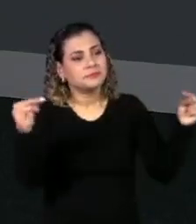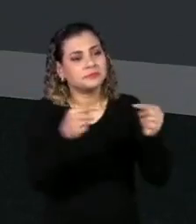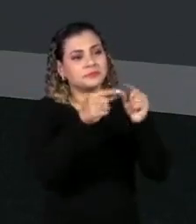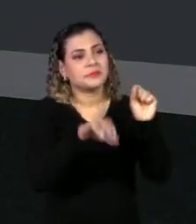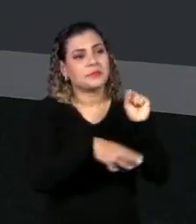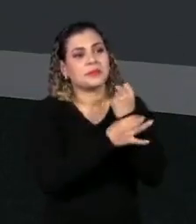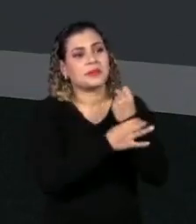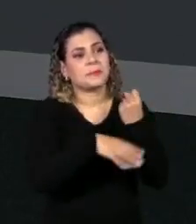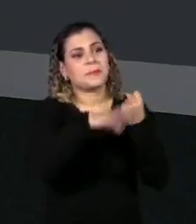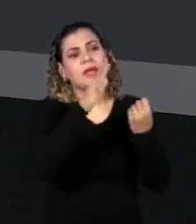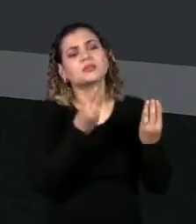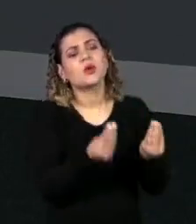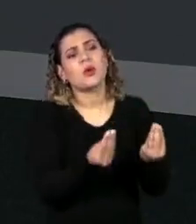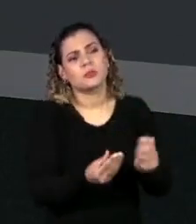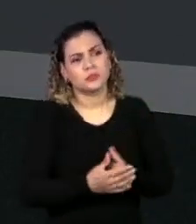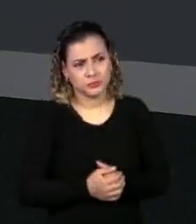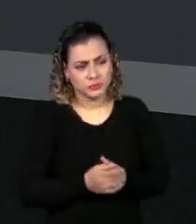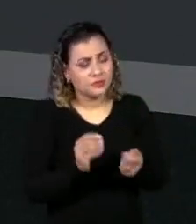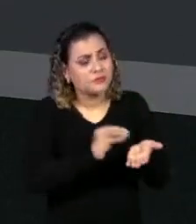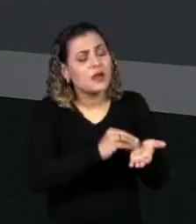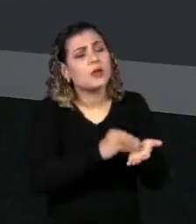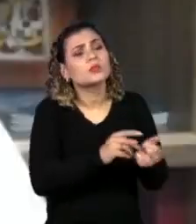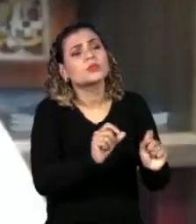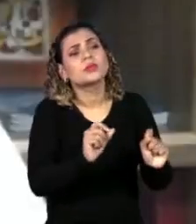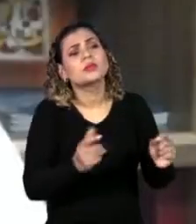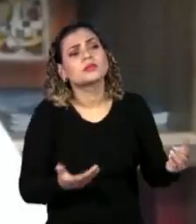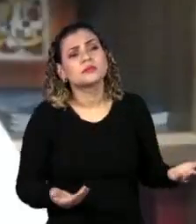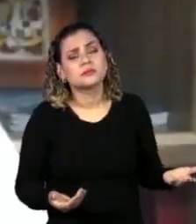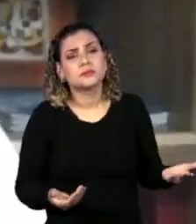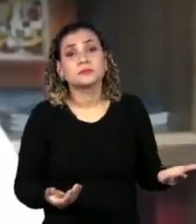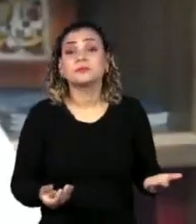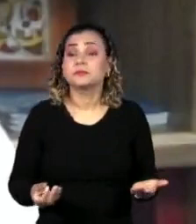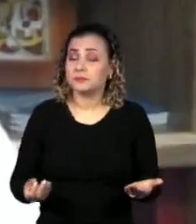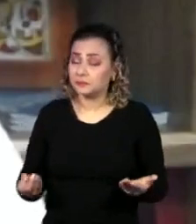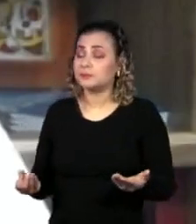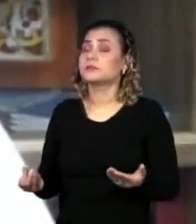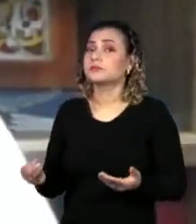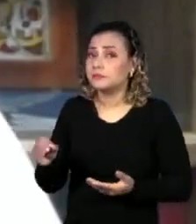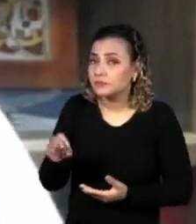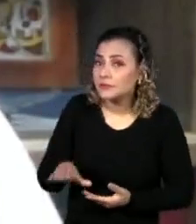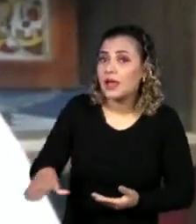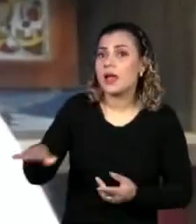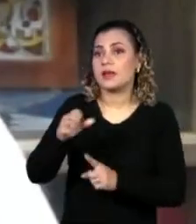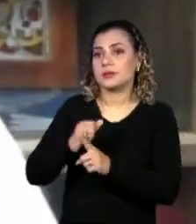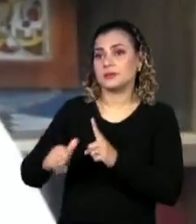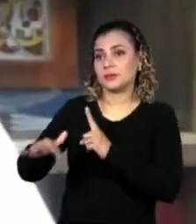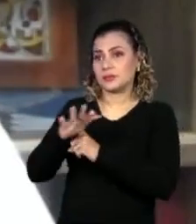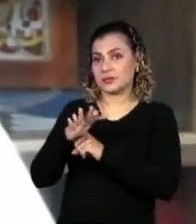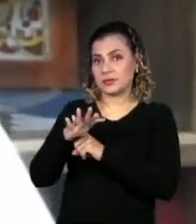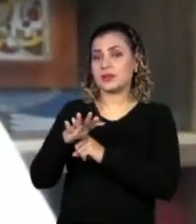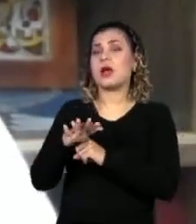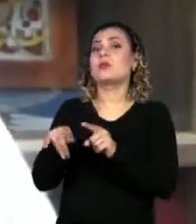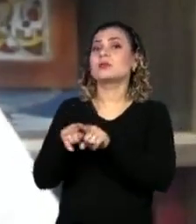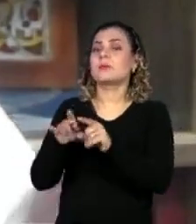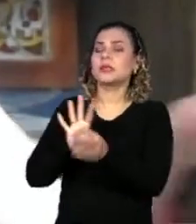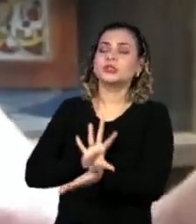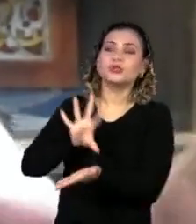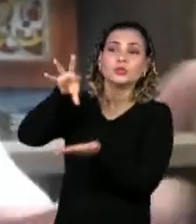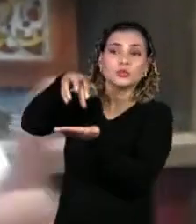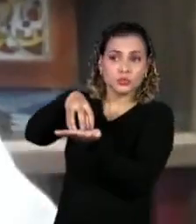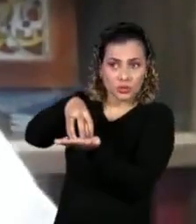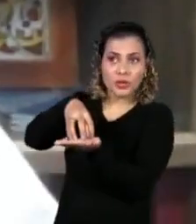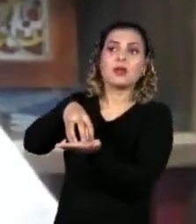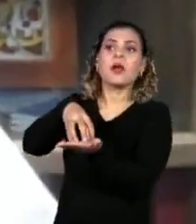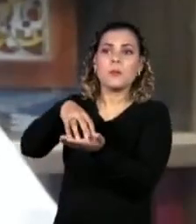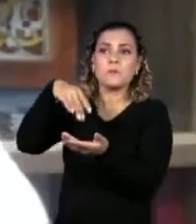segura possível? O que falta para isso? Evidentemente, é um âmbito social, institucional,